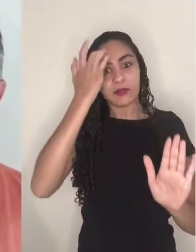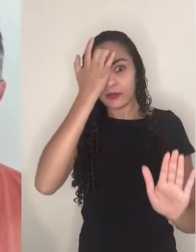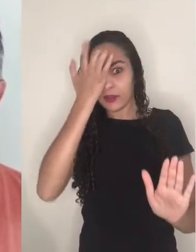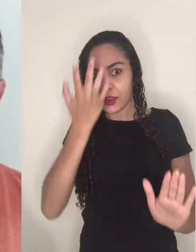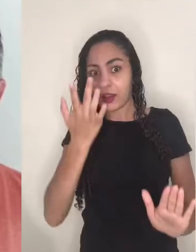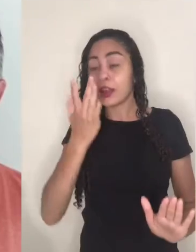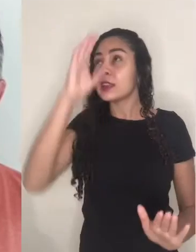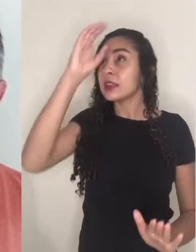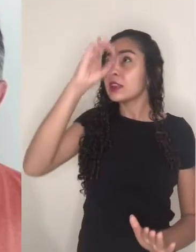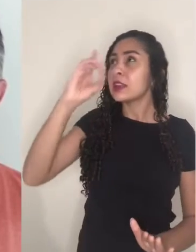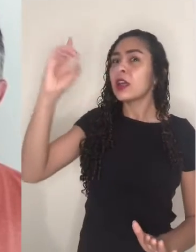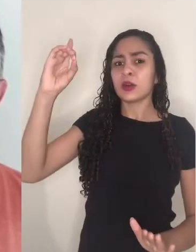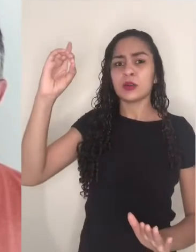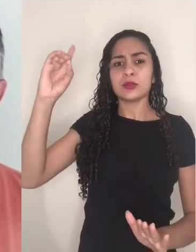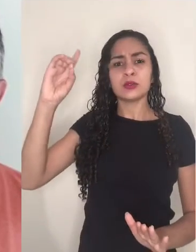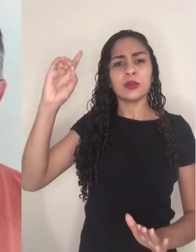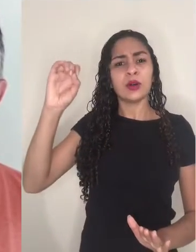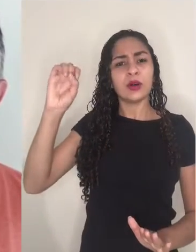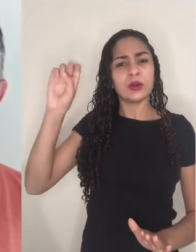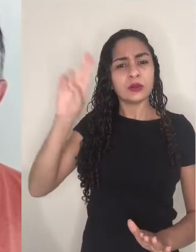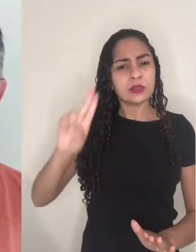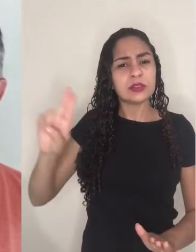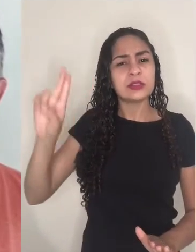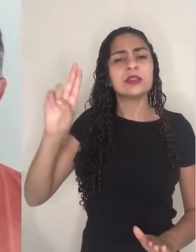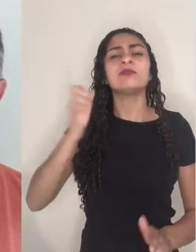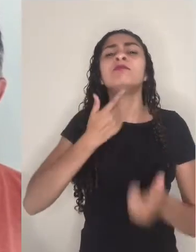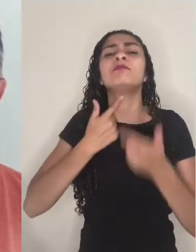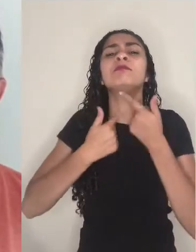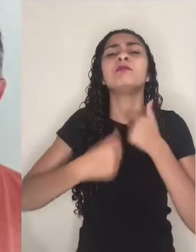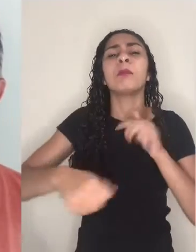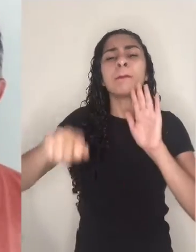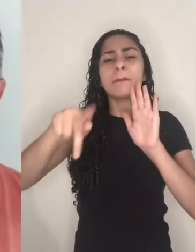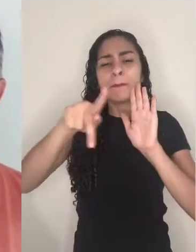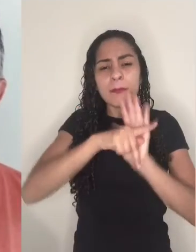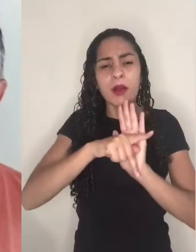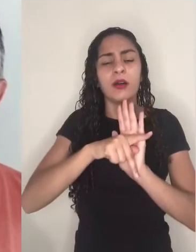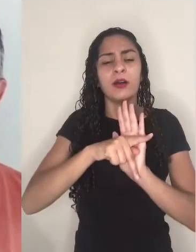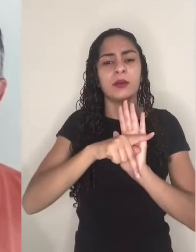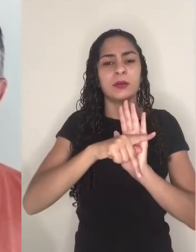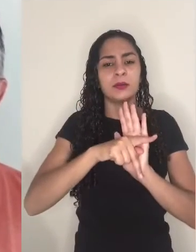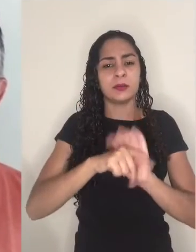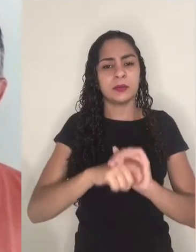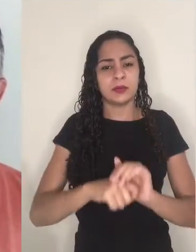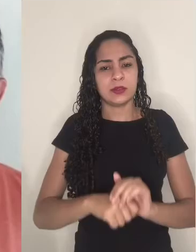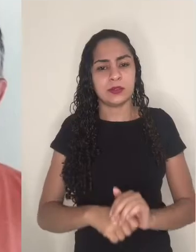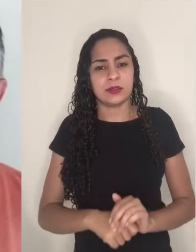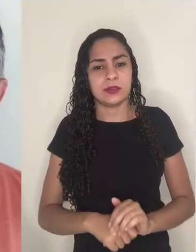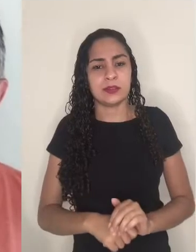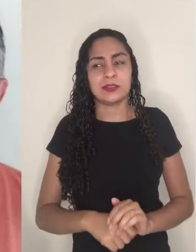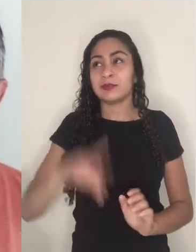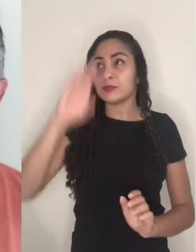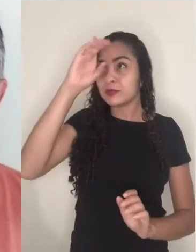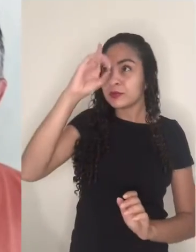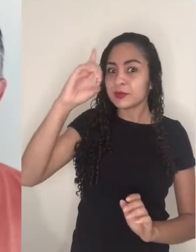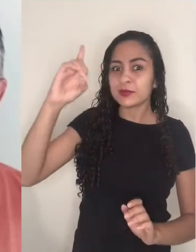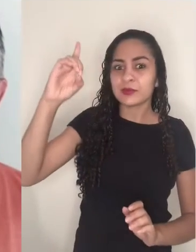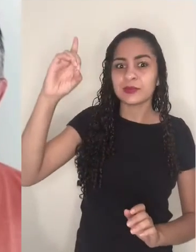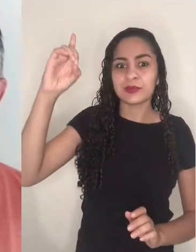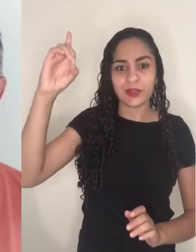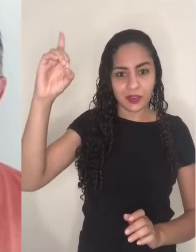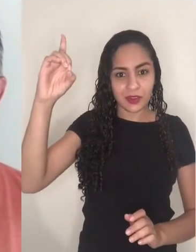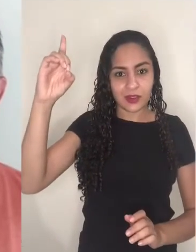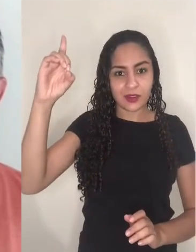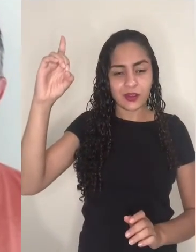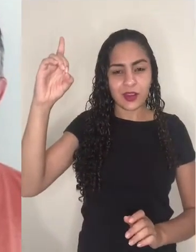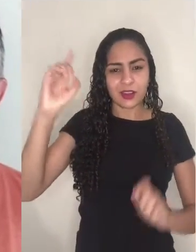para usar armas próprias do uso dos homens de guerra. Nos ensina com isso que o nosso Deus é